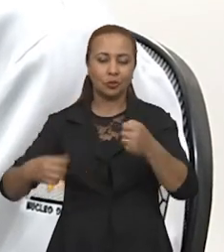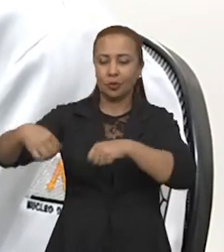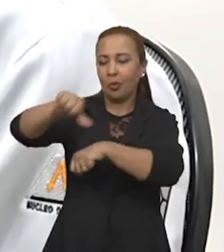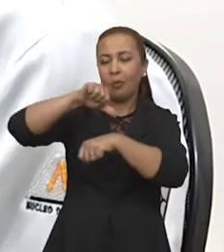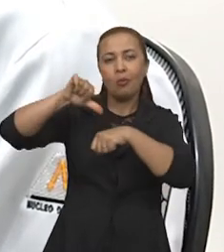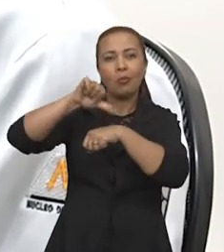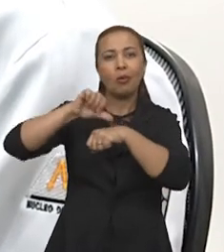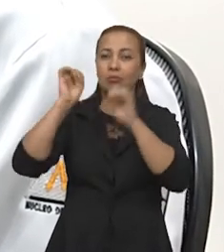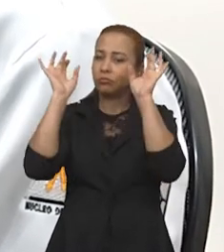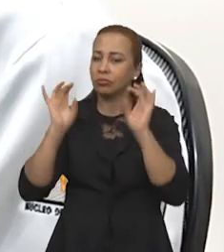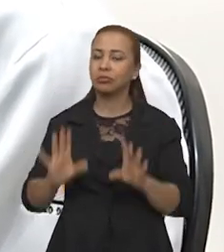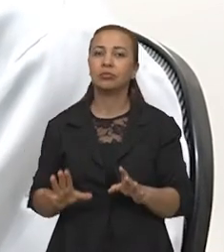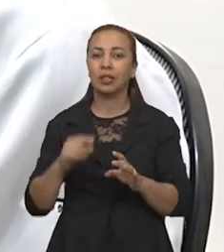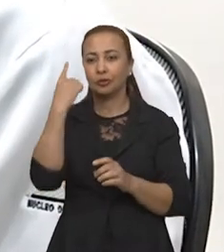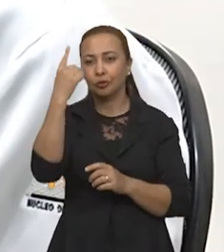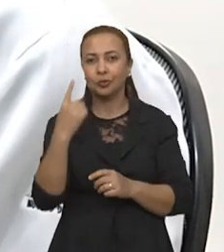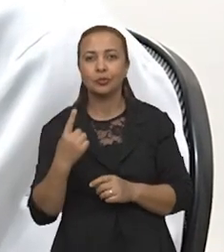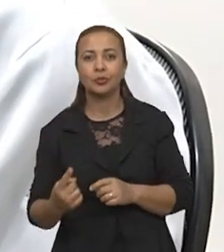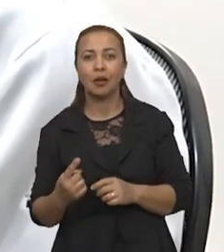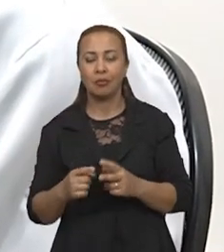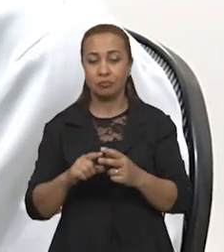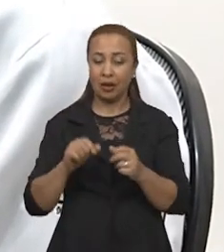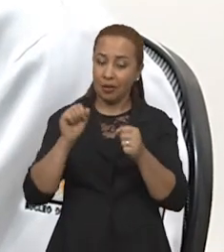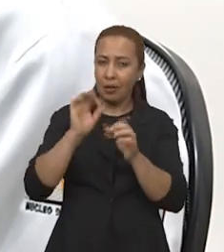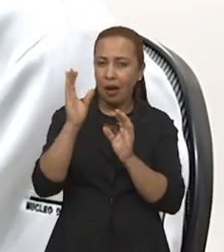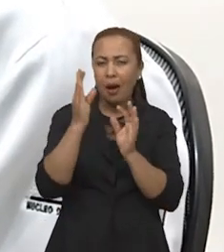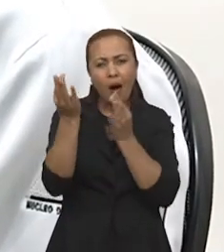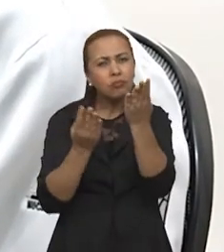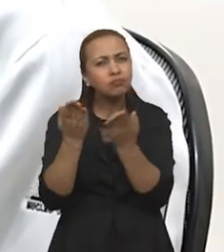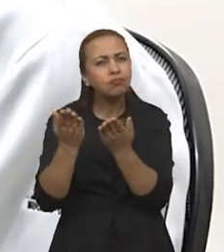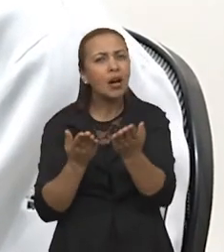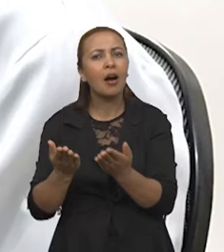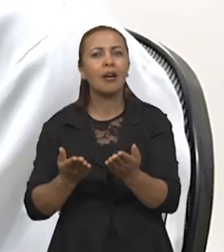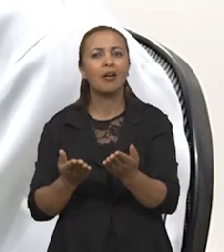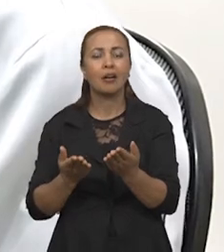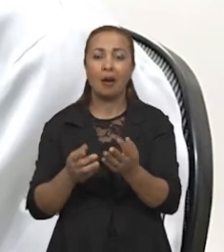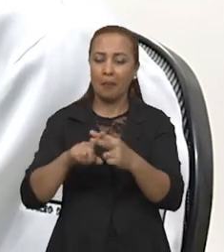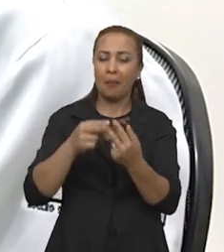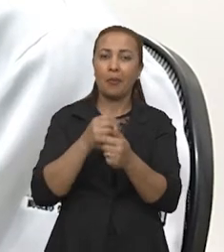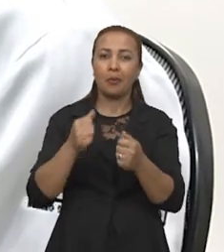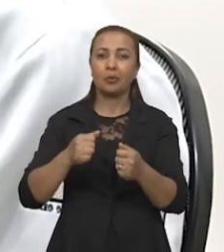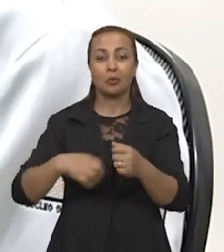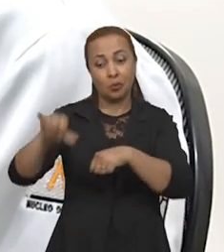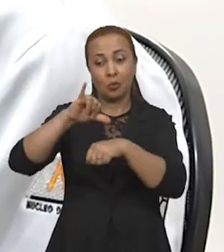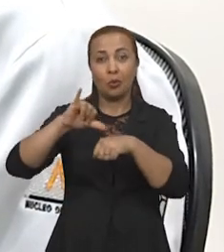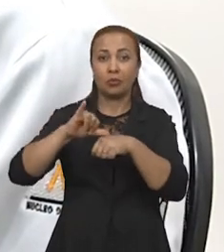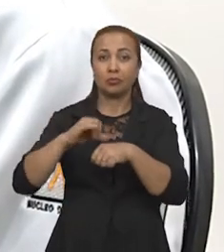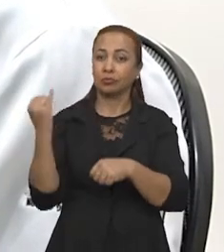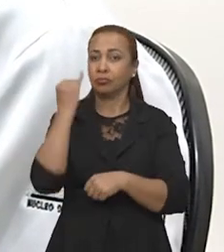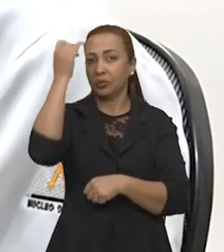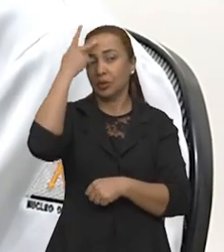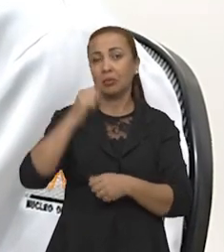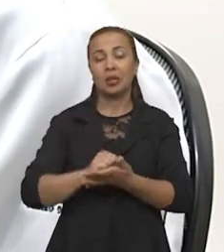óleos essenciais dessas espécies e preparar produtos a partir desses óleos essenciais que tenham